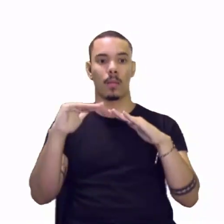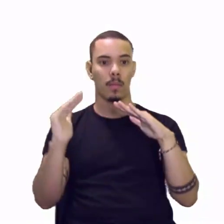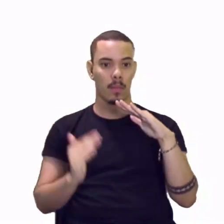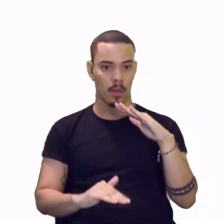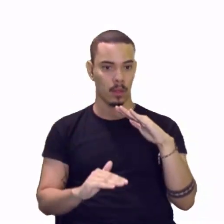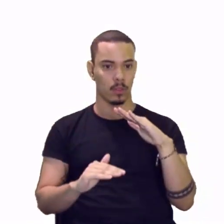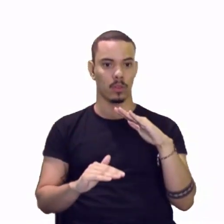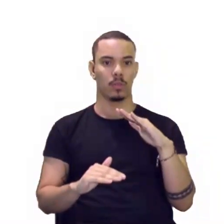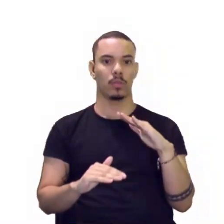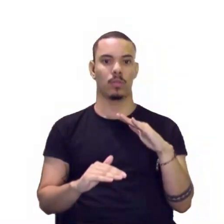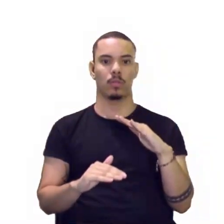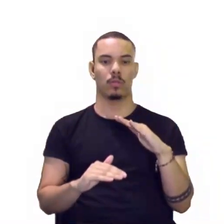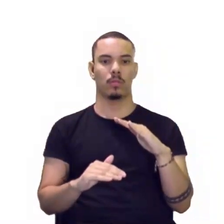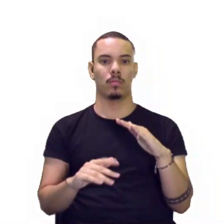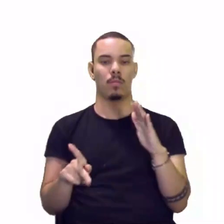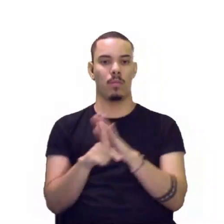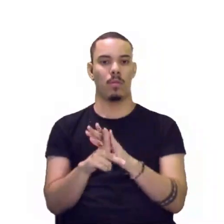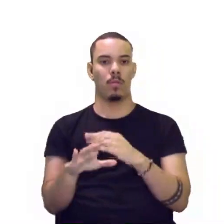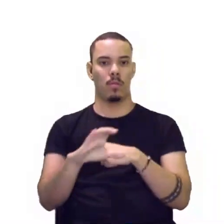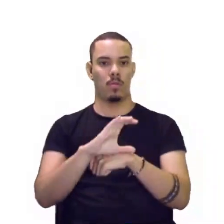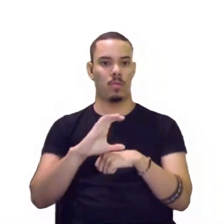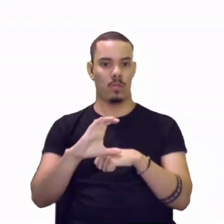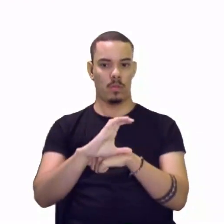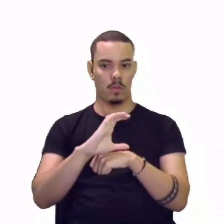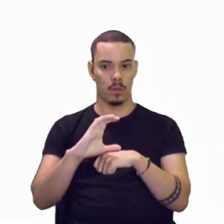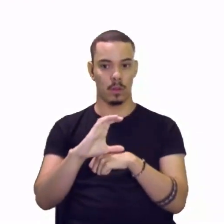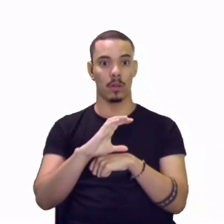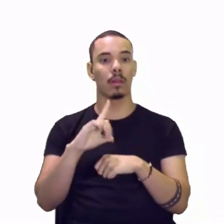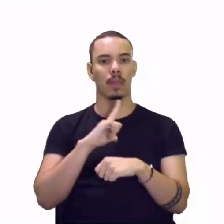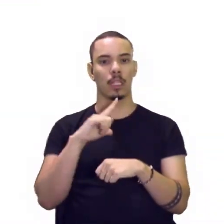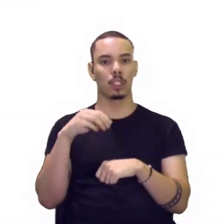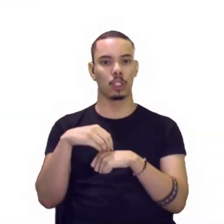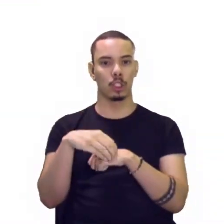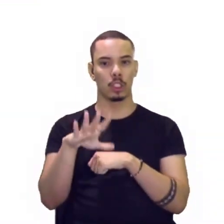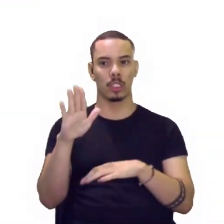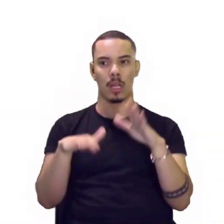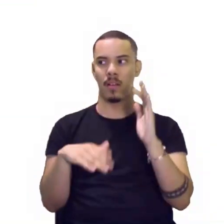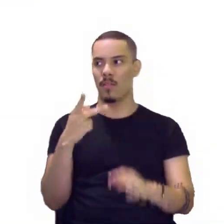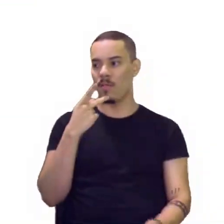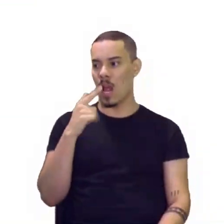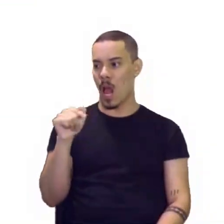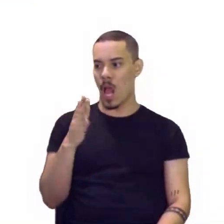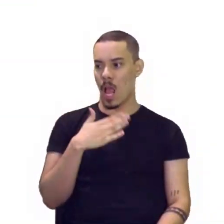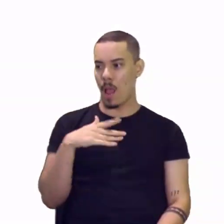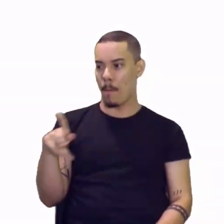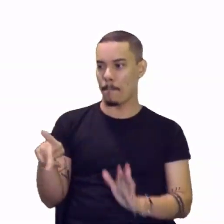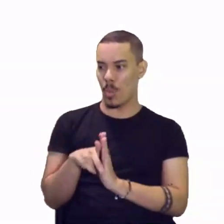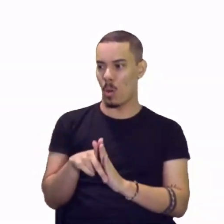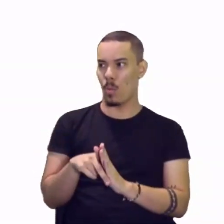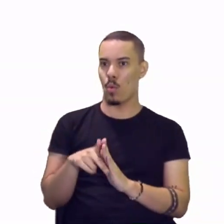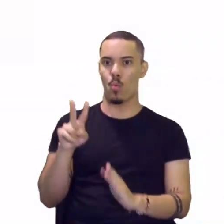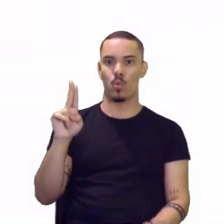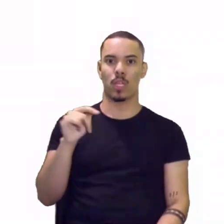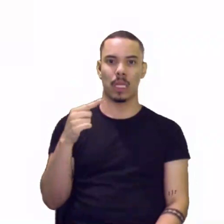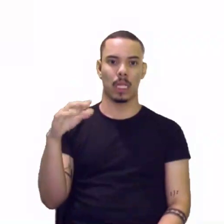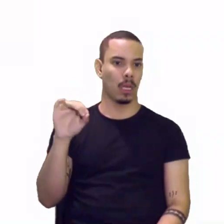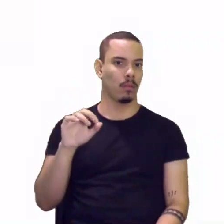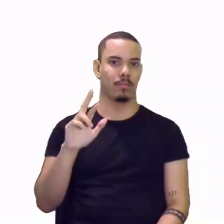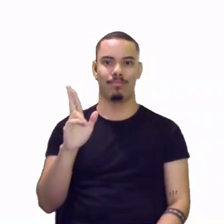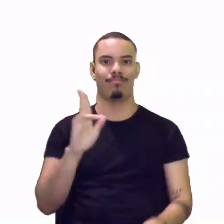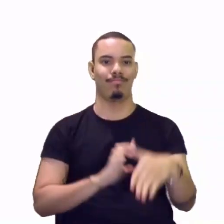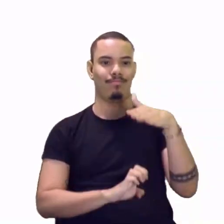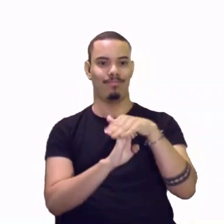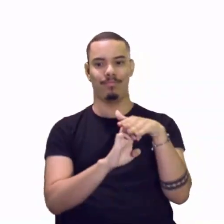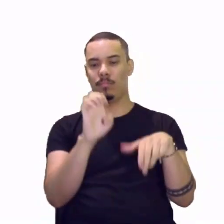Todos abaixo da nossa Constituição. Muito bem, fica até a dica que às vezes a gente ouve falar, esse território aqui pertence à União. Isso. Então não é o Estado,